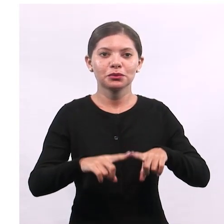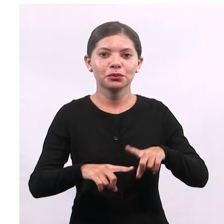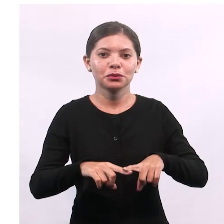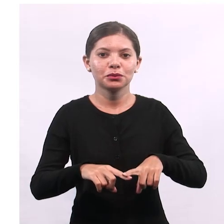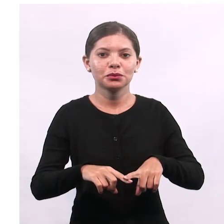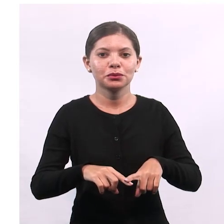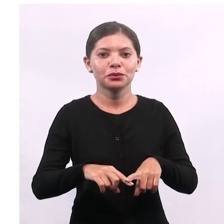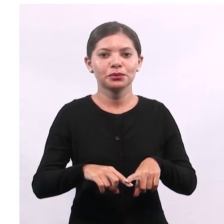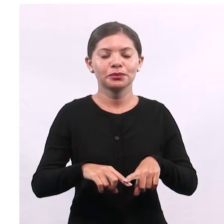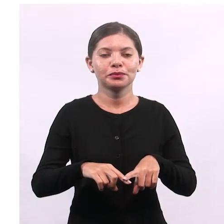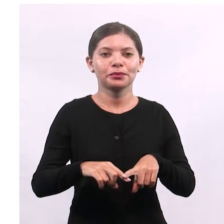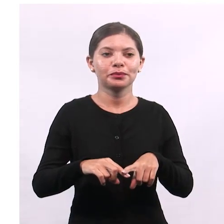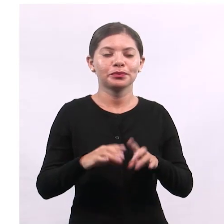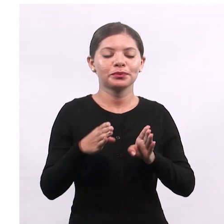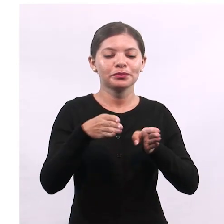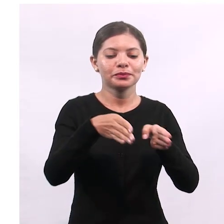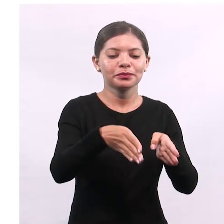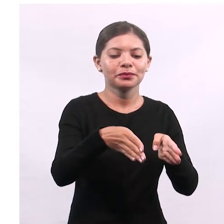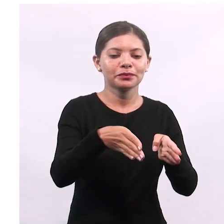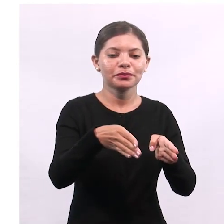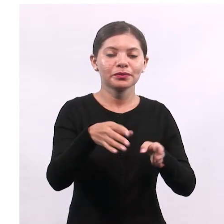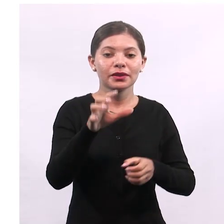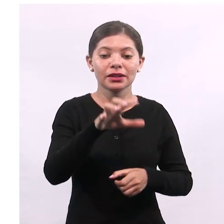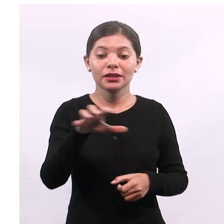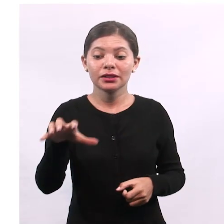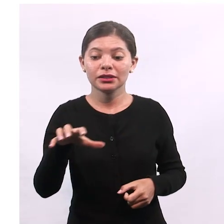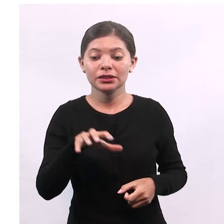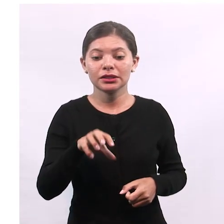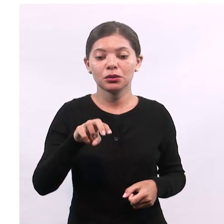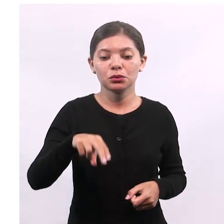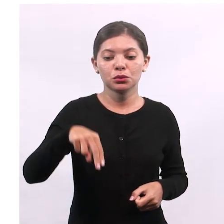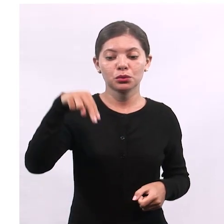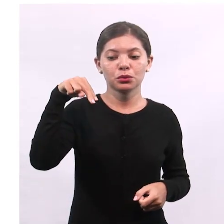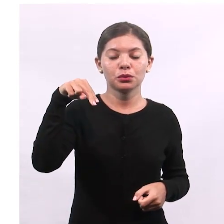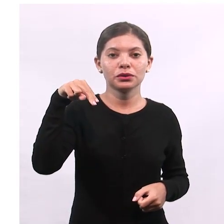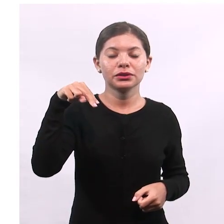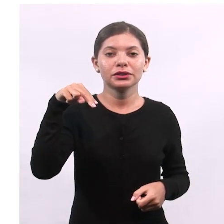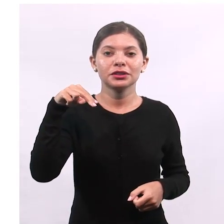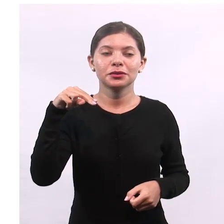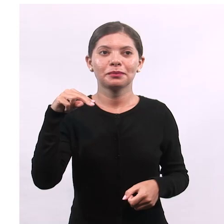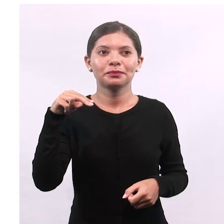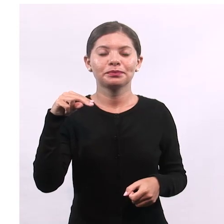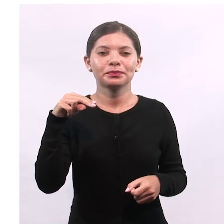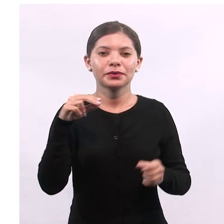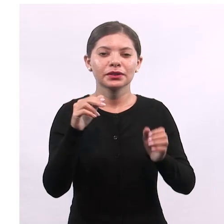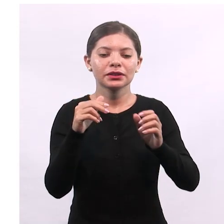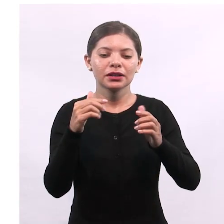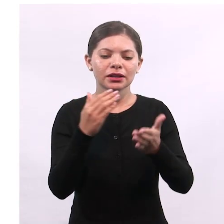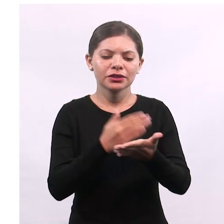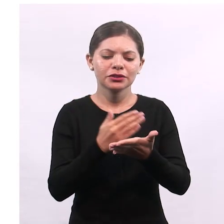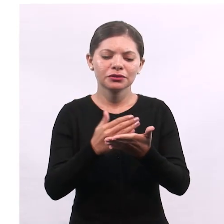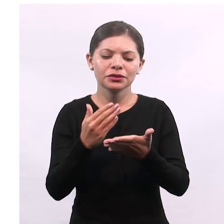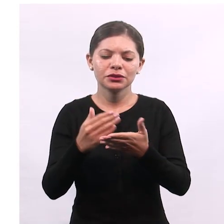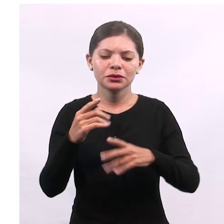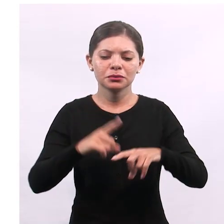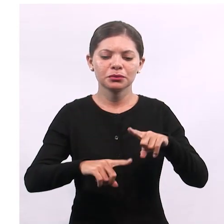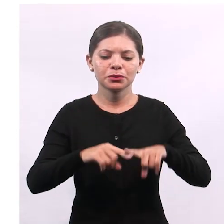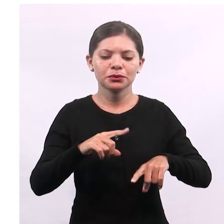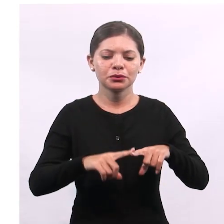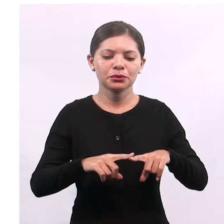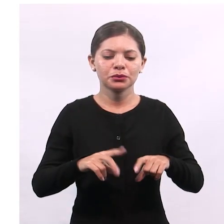região norte como geograph e ainda fazer uma divisão de produtos vendidos pela década